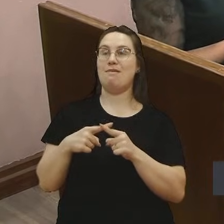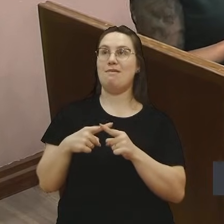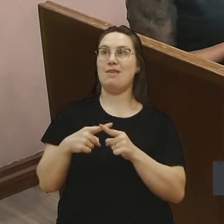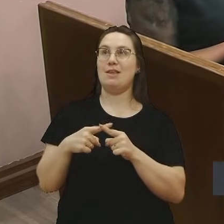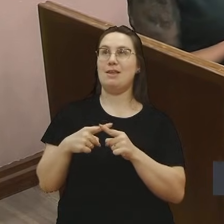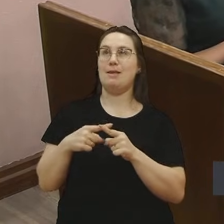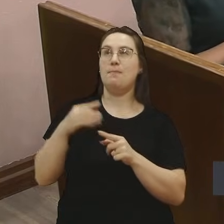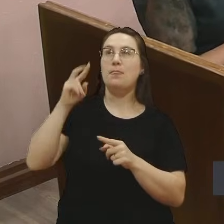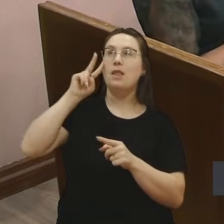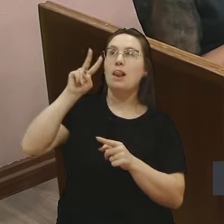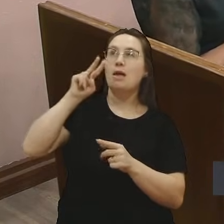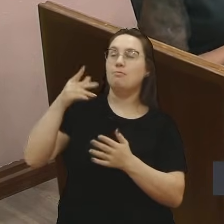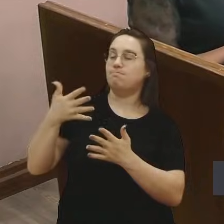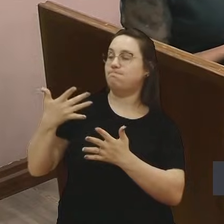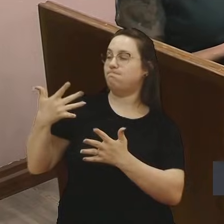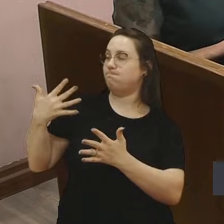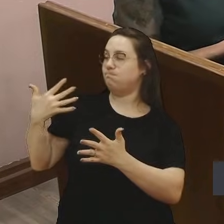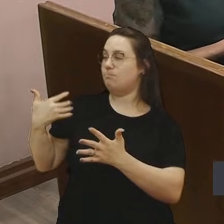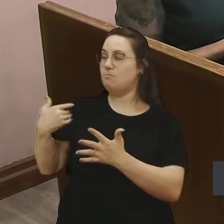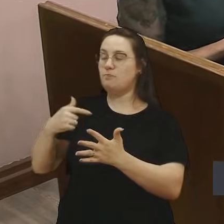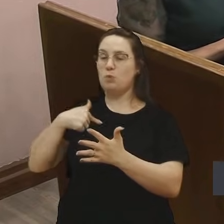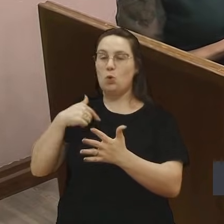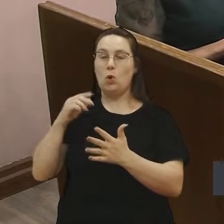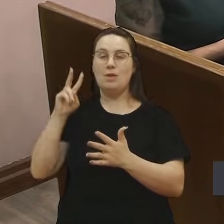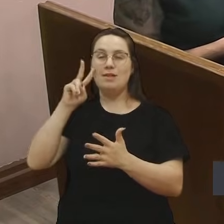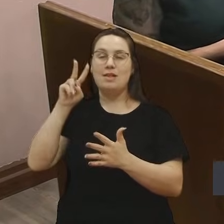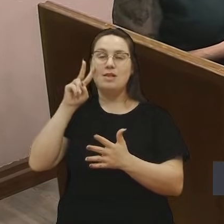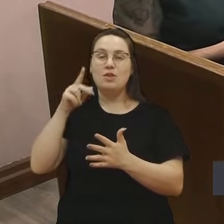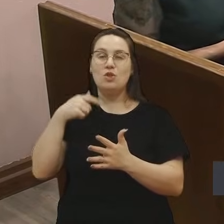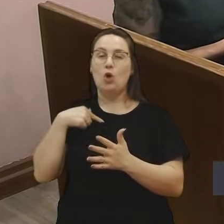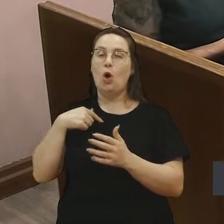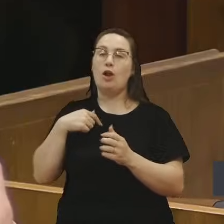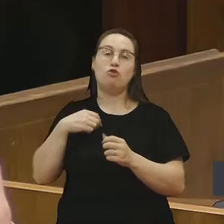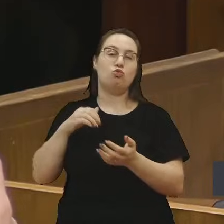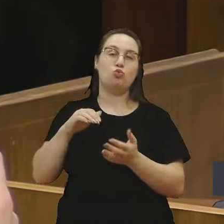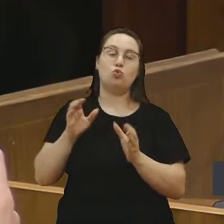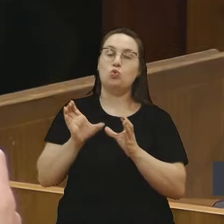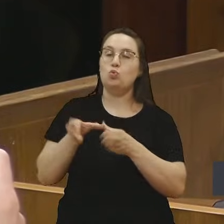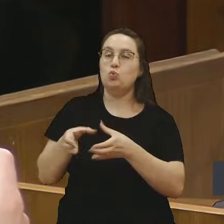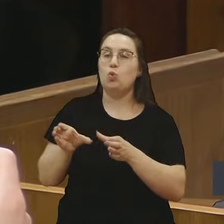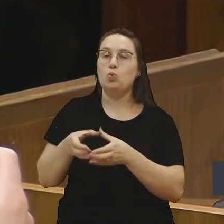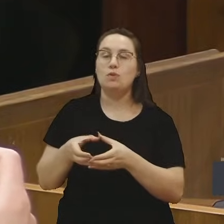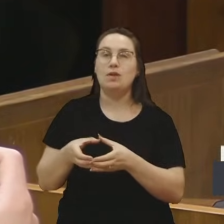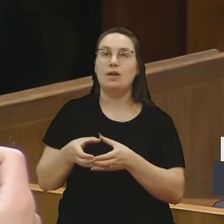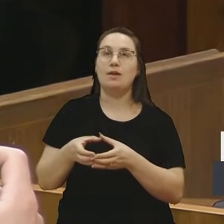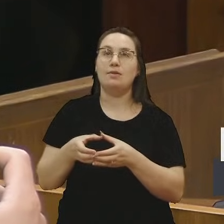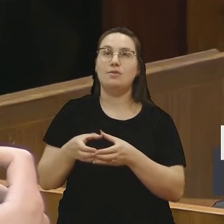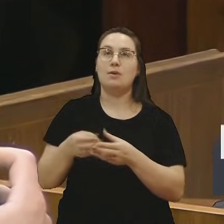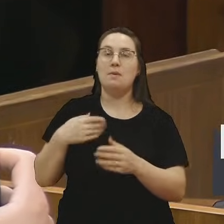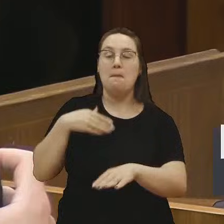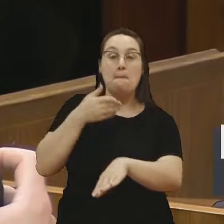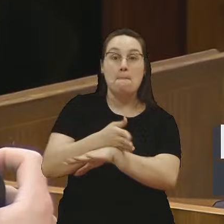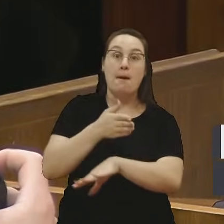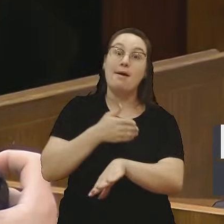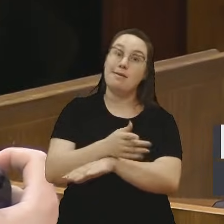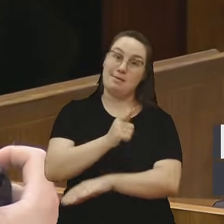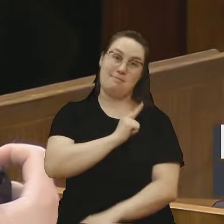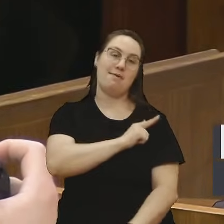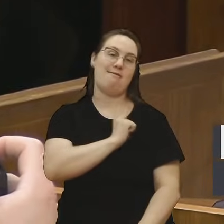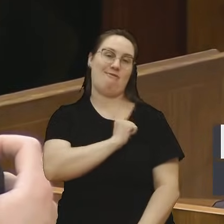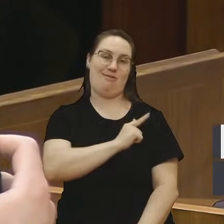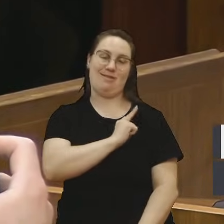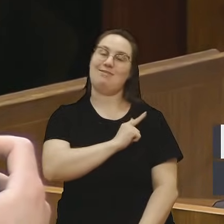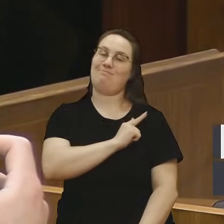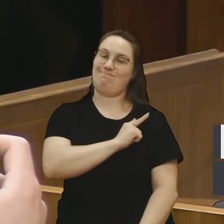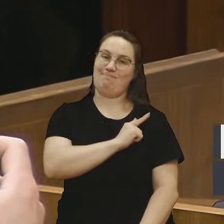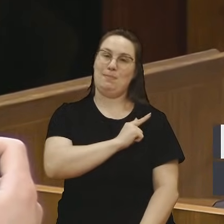em Caxias, como retratado pela nossa presidente do Conselho nesse momento. Eu fiz parte desta gestão. Fiz